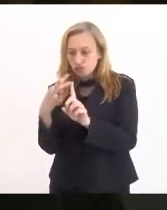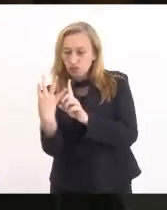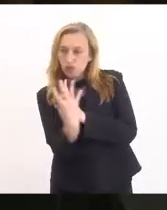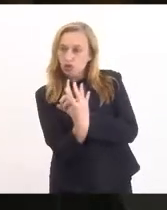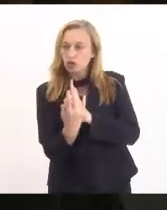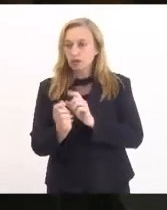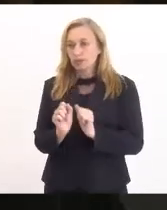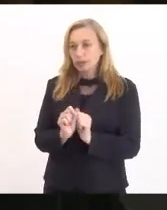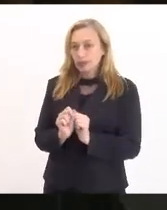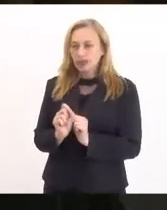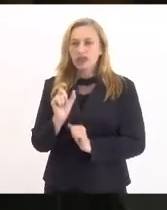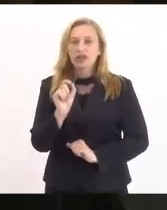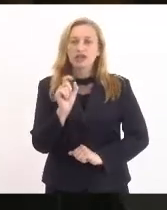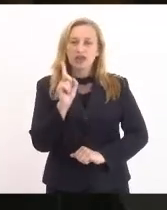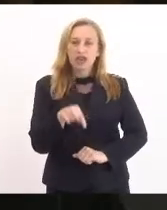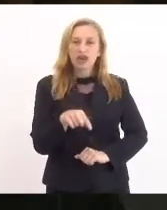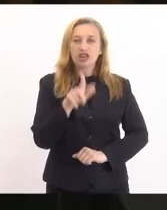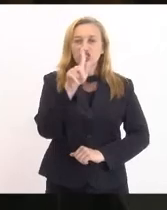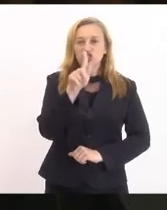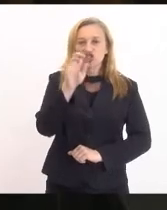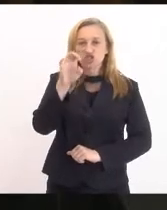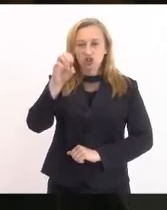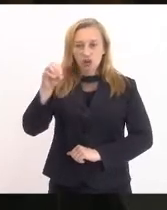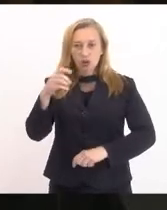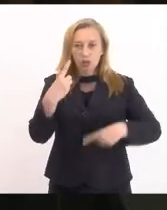um reduto geopolítico